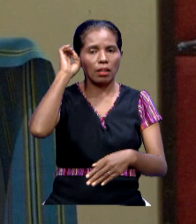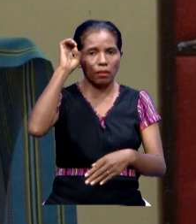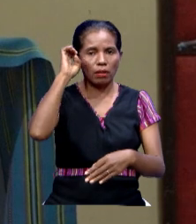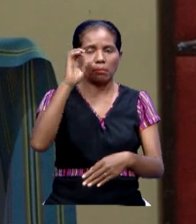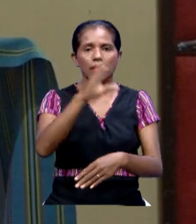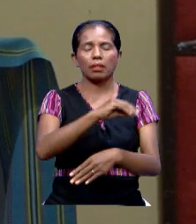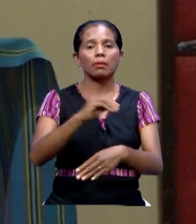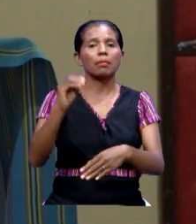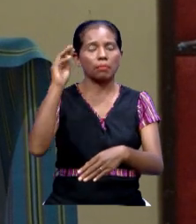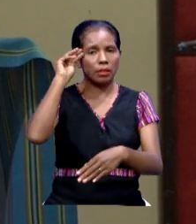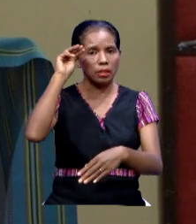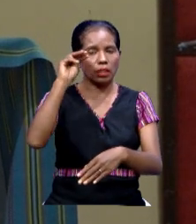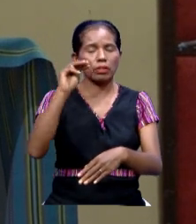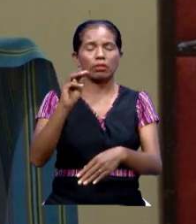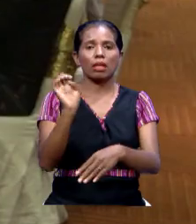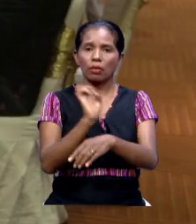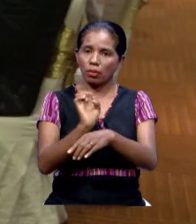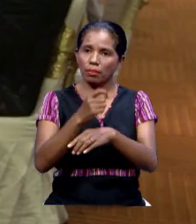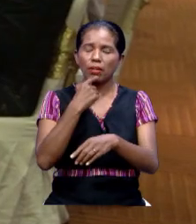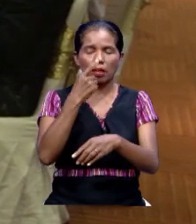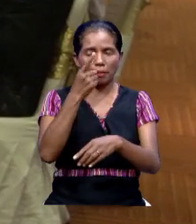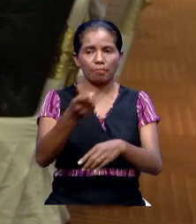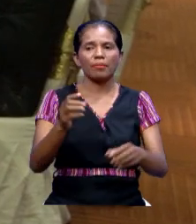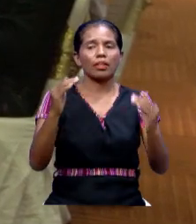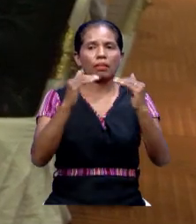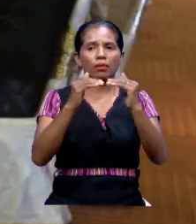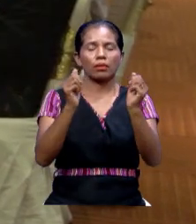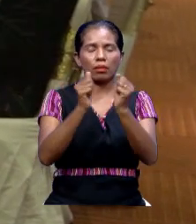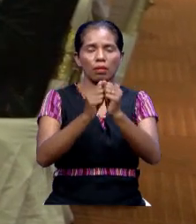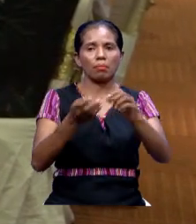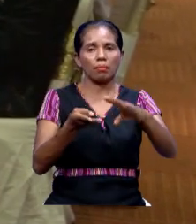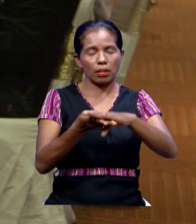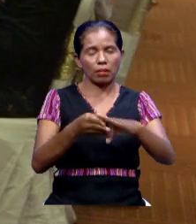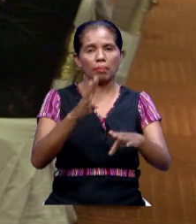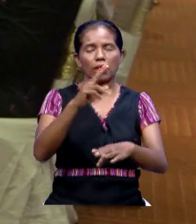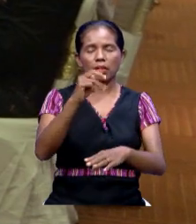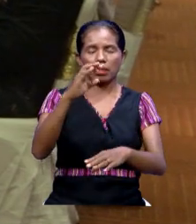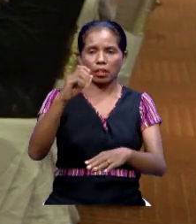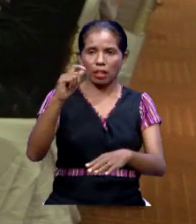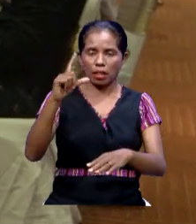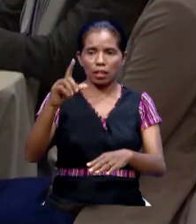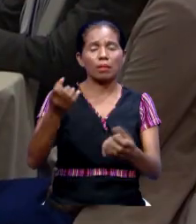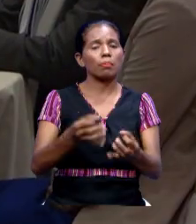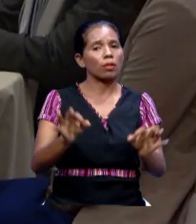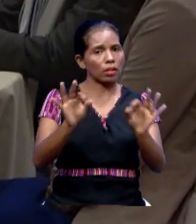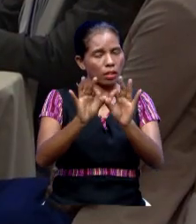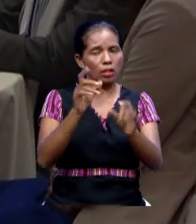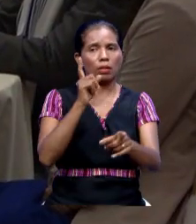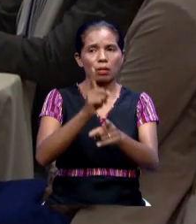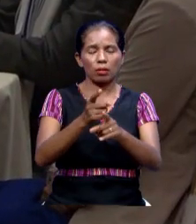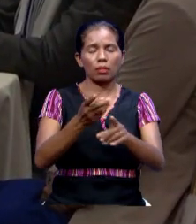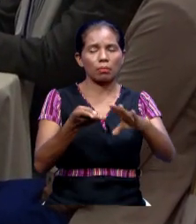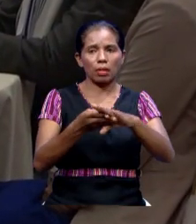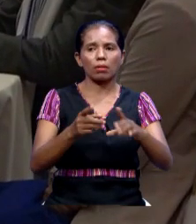Joaquim Amaral Hateteng, diálogo entre BNCTL e CCITL, importante tebes, tamba banco bela explica